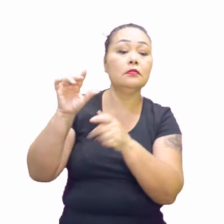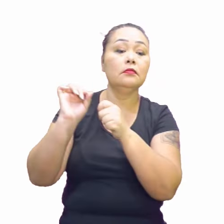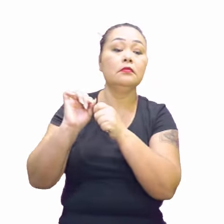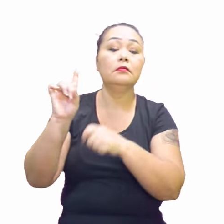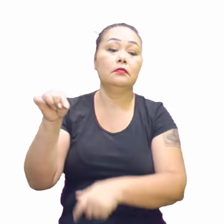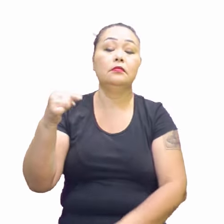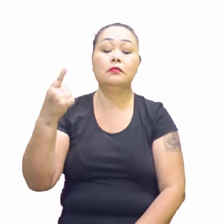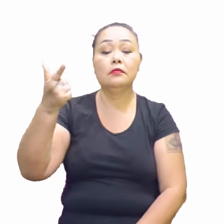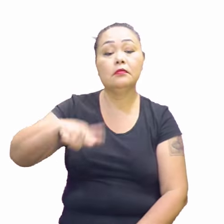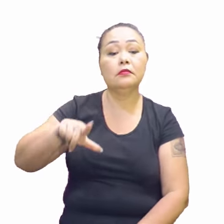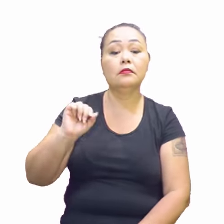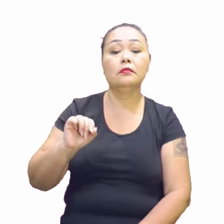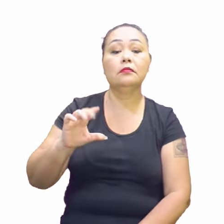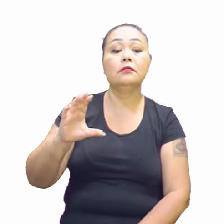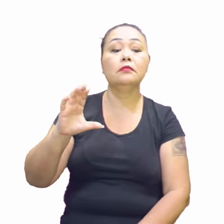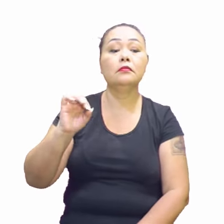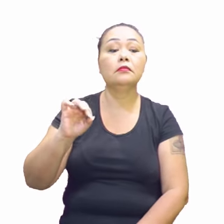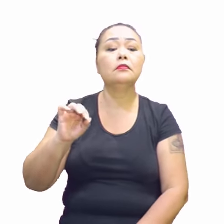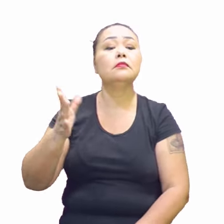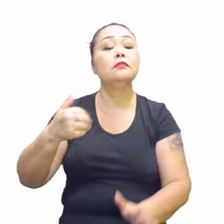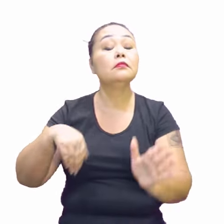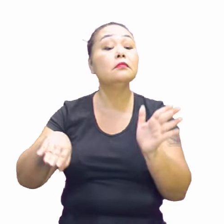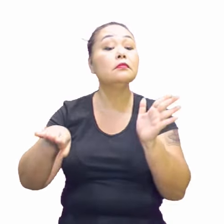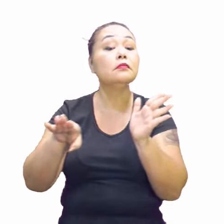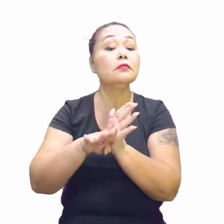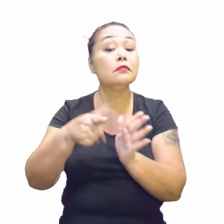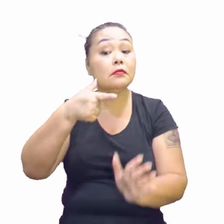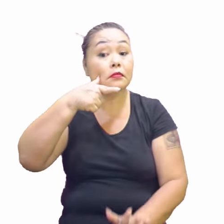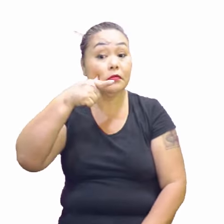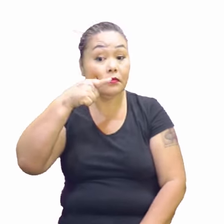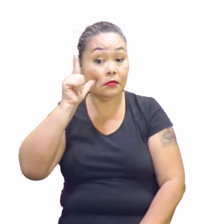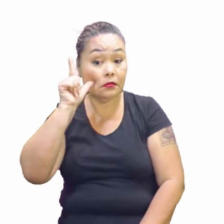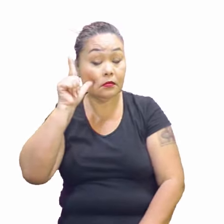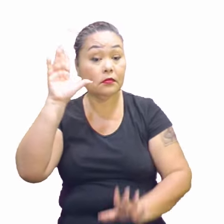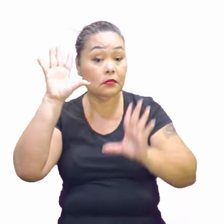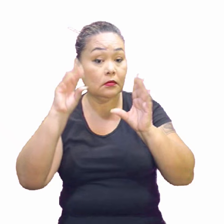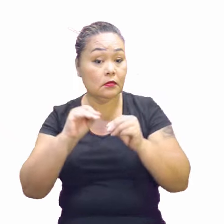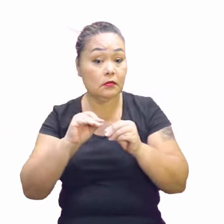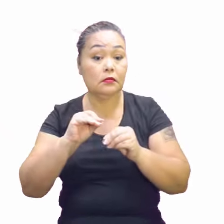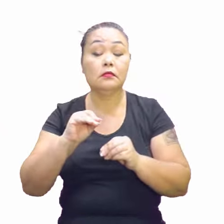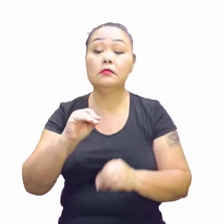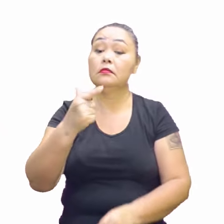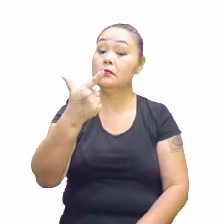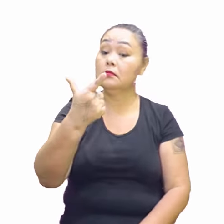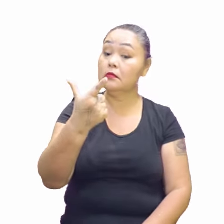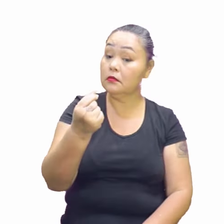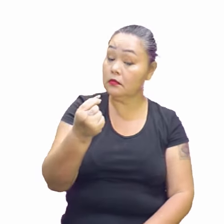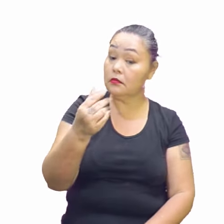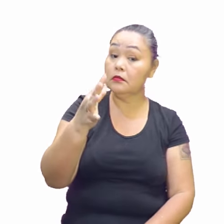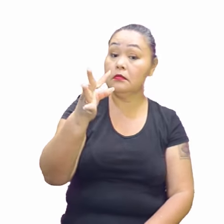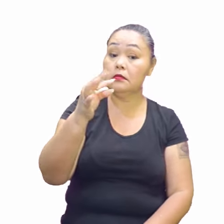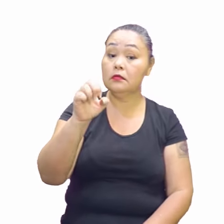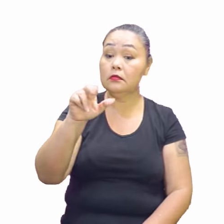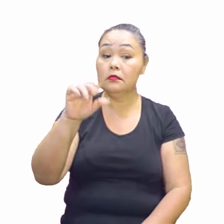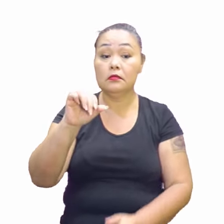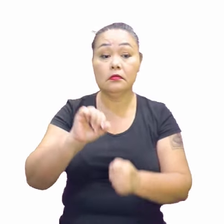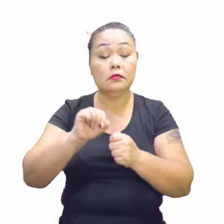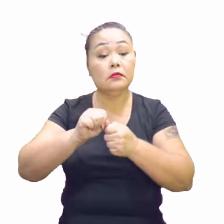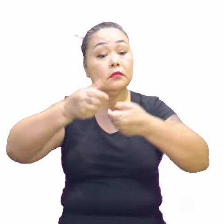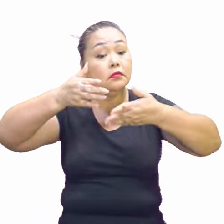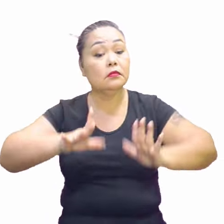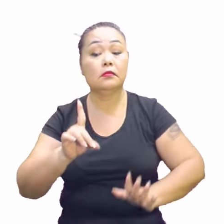uma vez aqui é coloquial. Chegou ontem à noite 20 turistas. Nasceu no